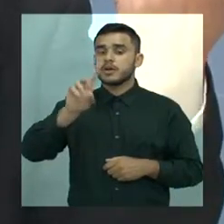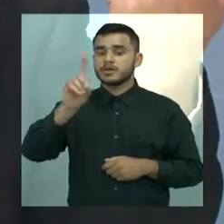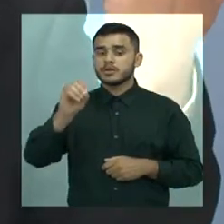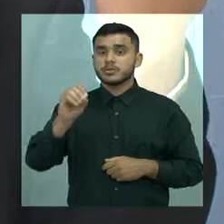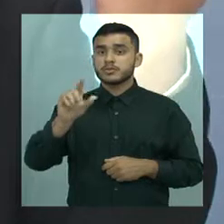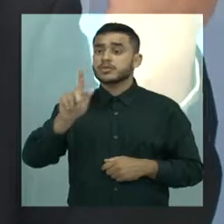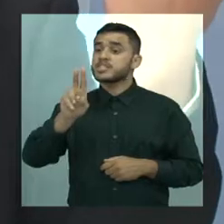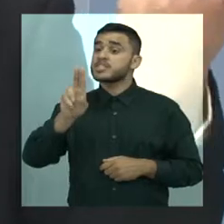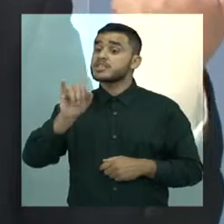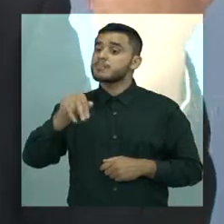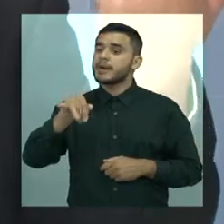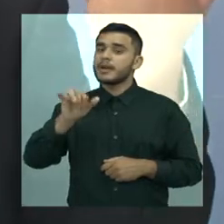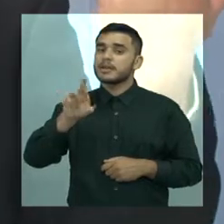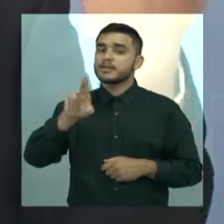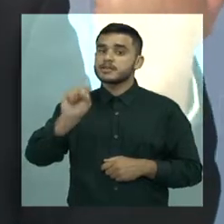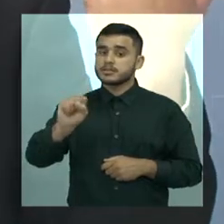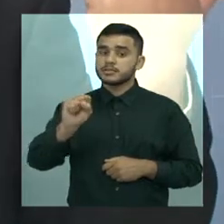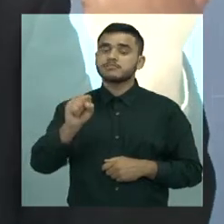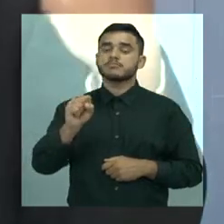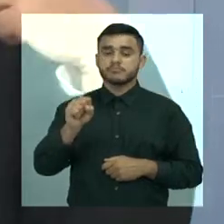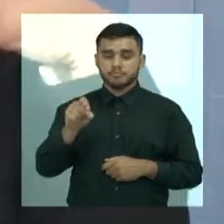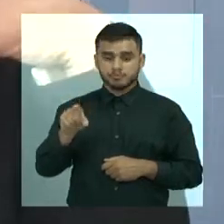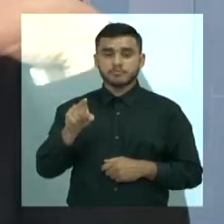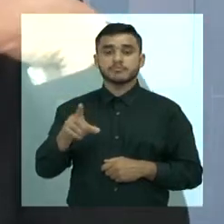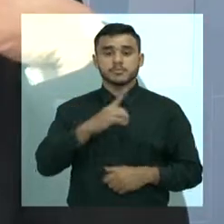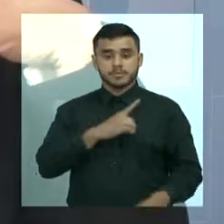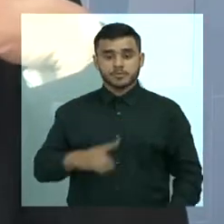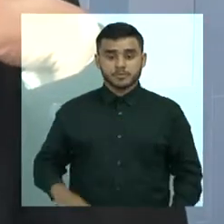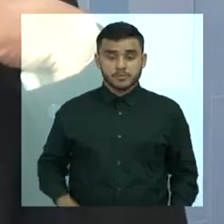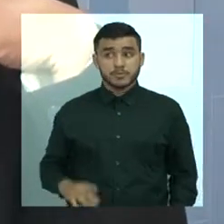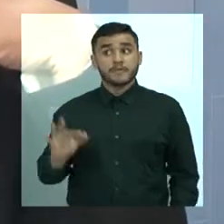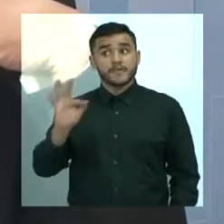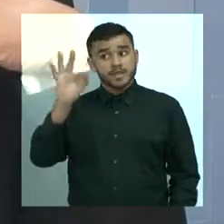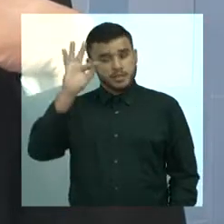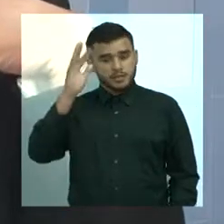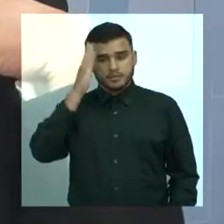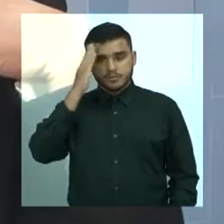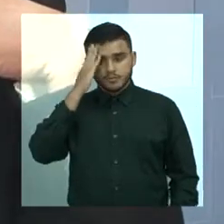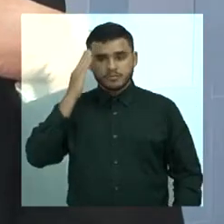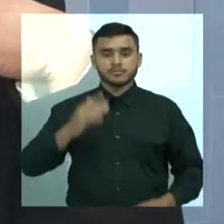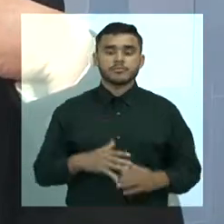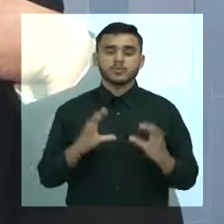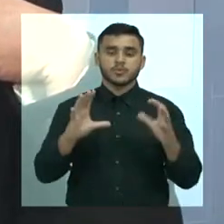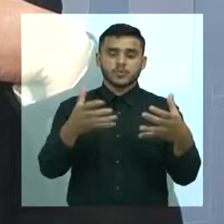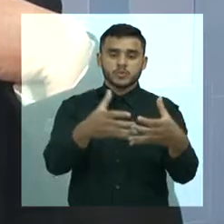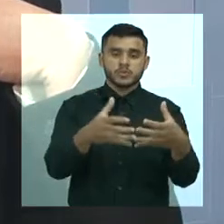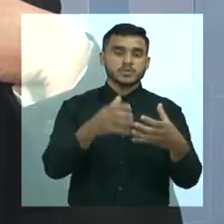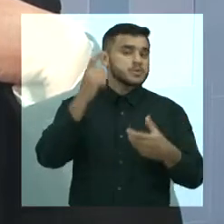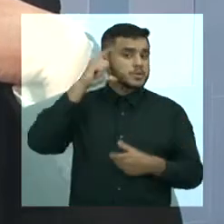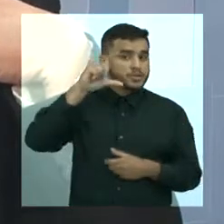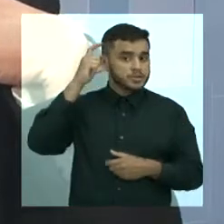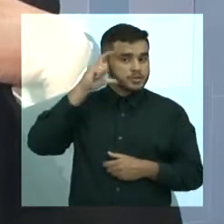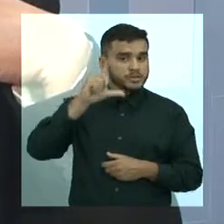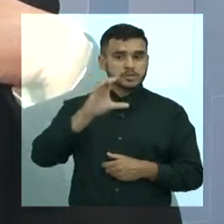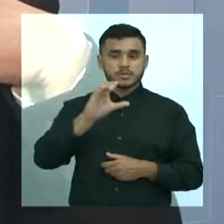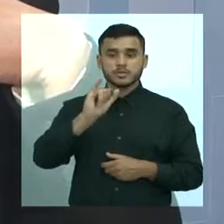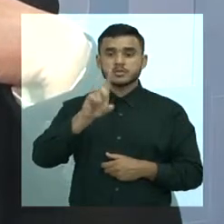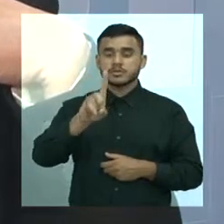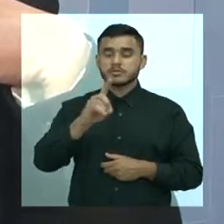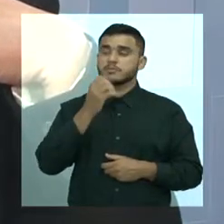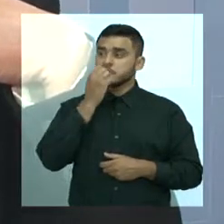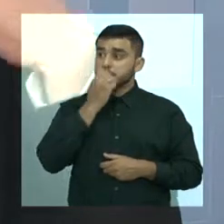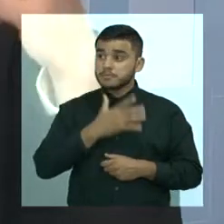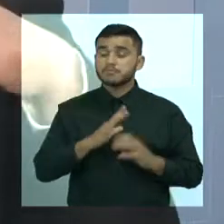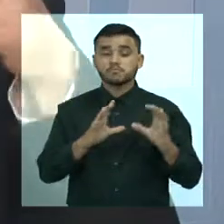governo Lula era deputado estadual. Uhum. Você tem o grupo do governador Cid Gomes, que ocupou muito